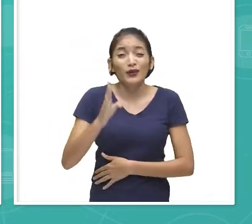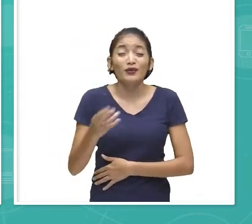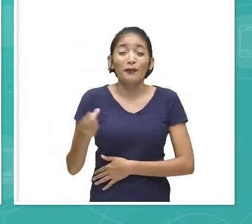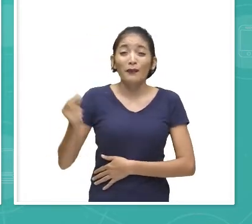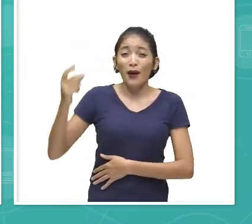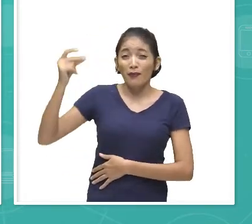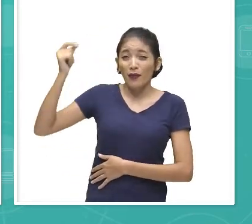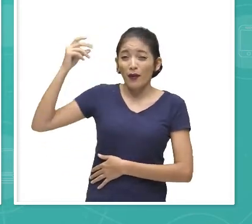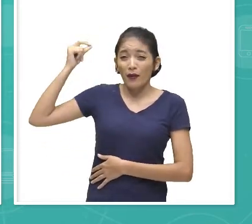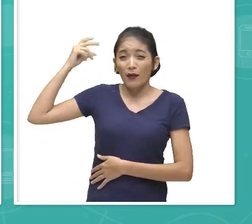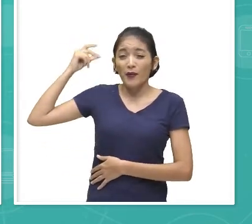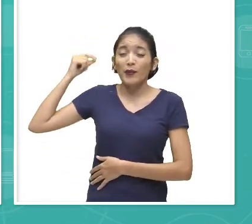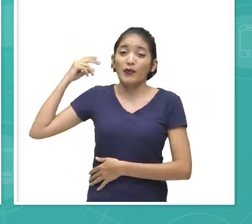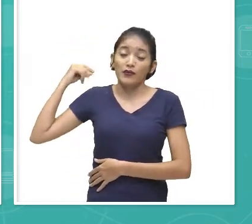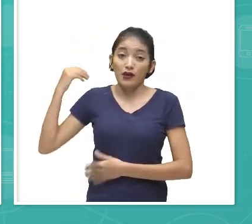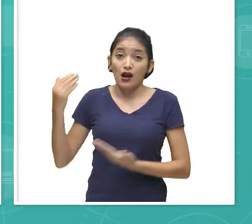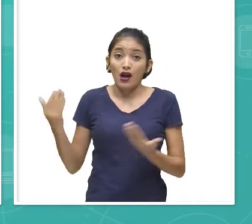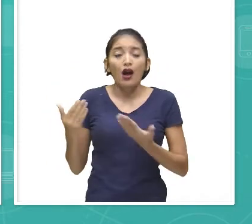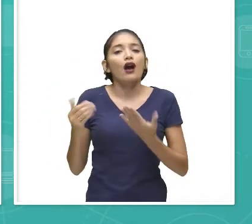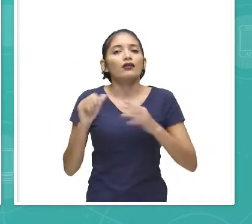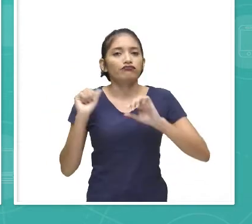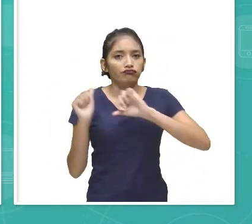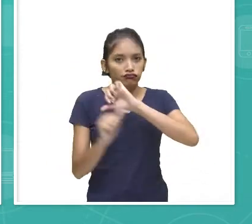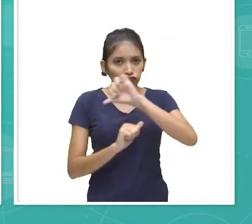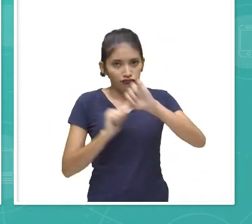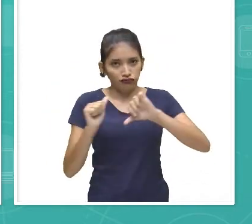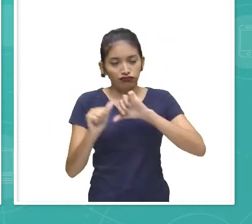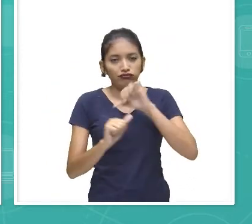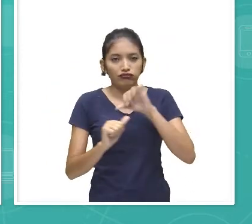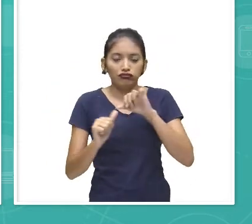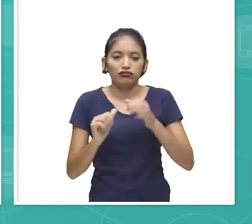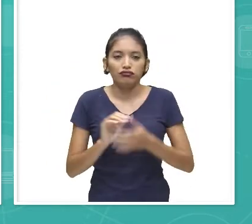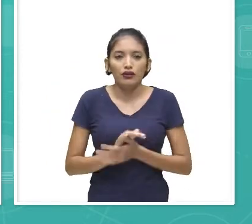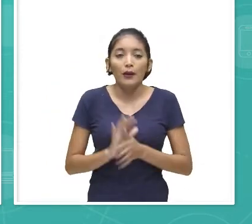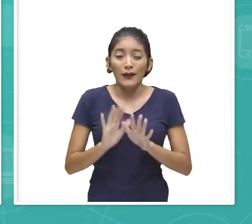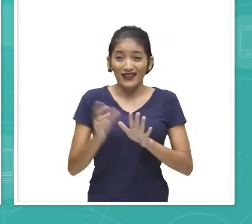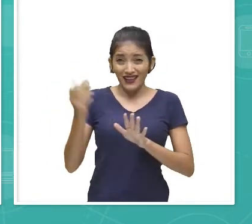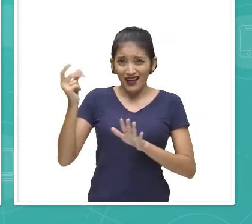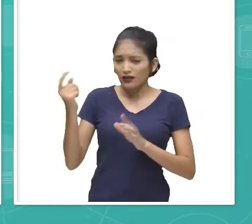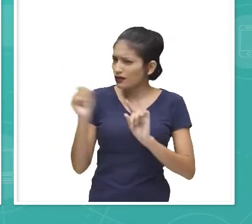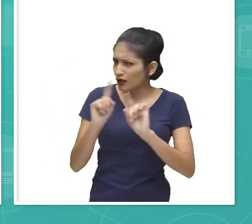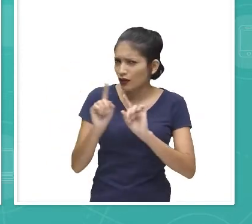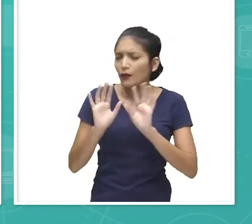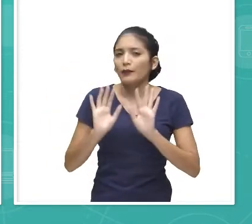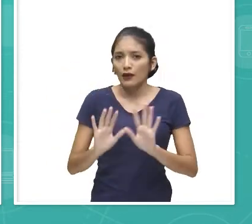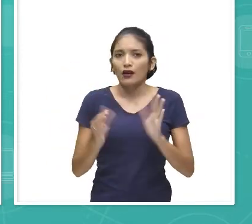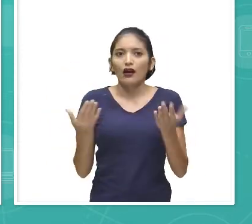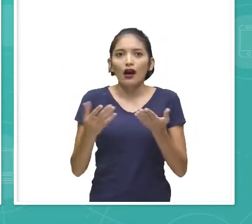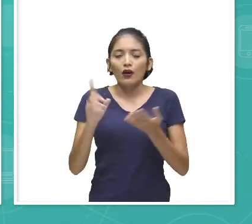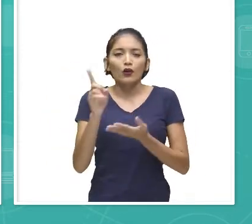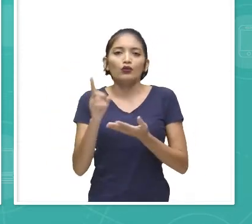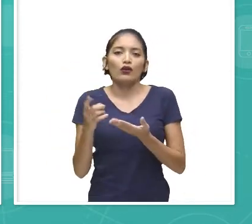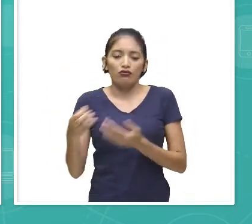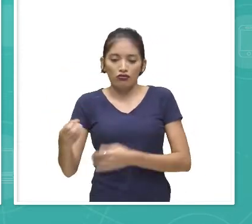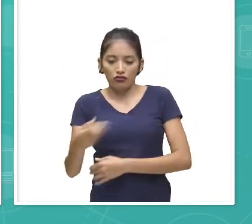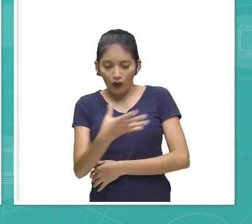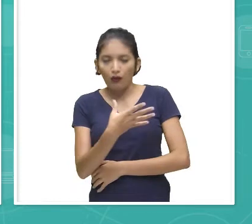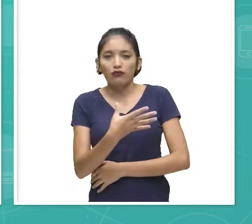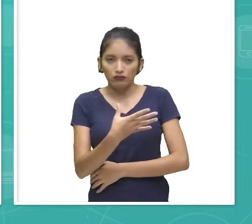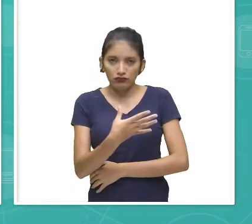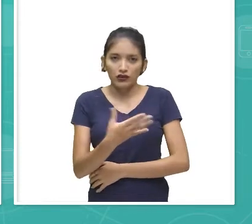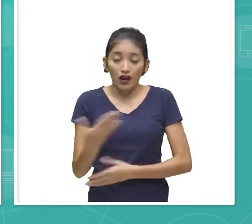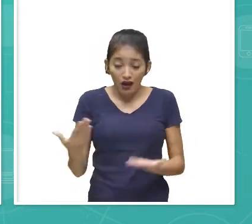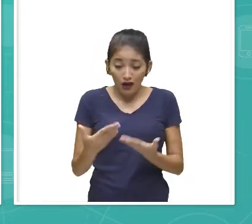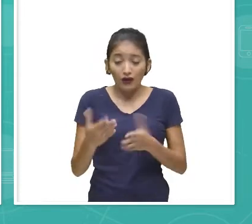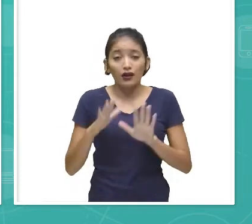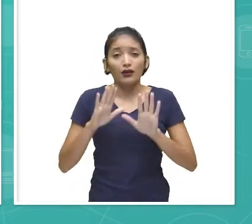tá? Ele tá longe da nossa formação atual, quer dizer, não tão longe, né? Mas ainda não é a nossa formação atual e a